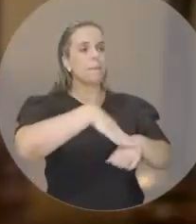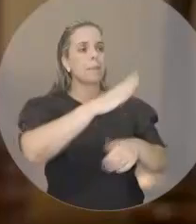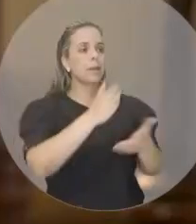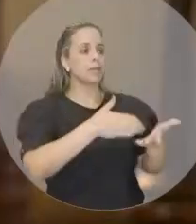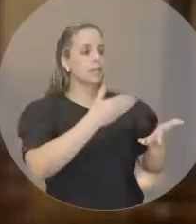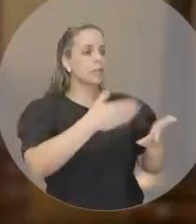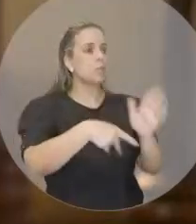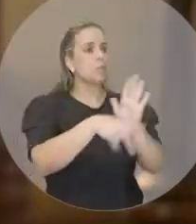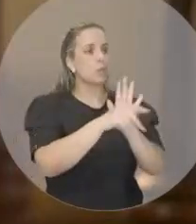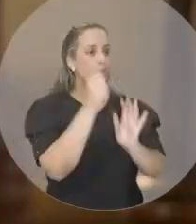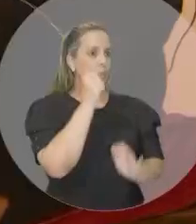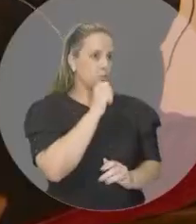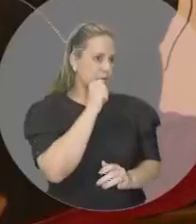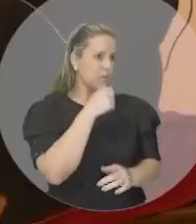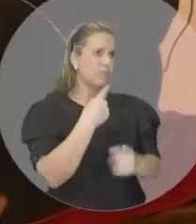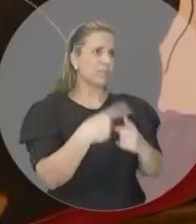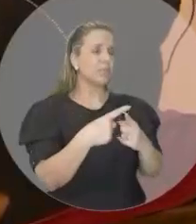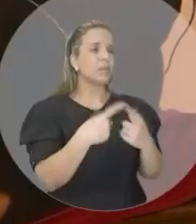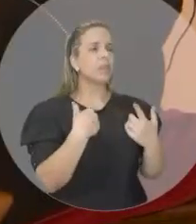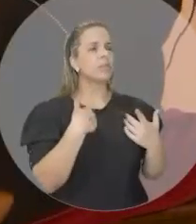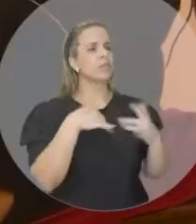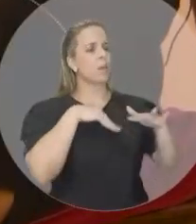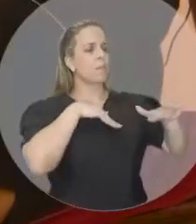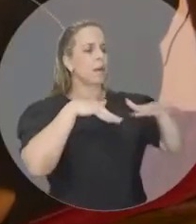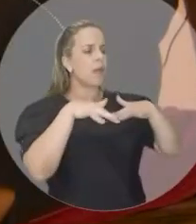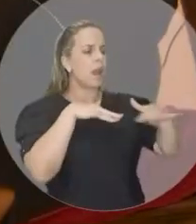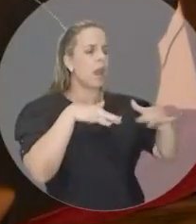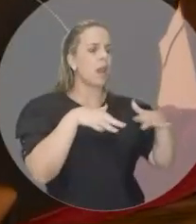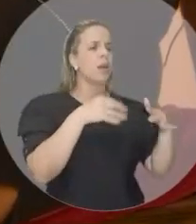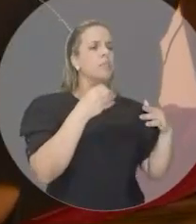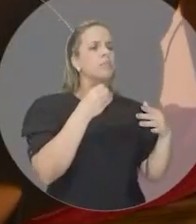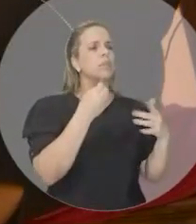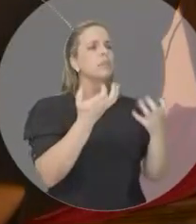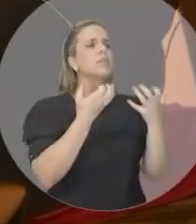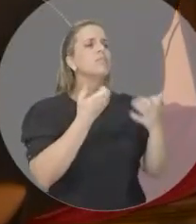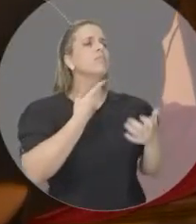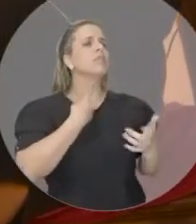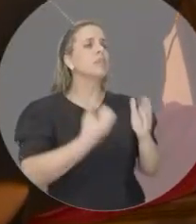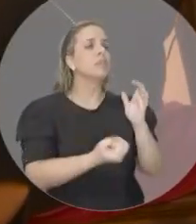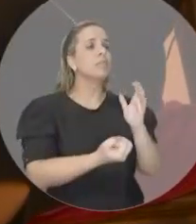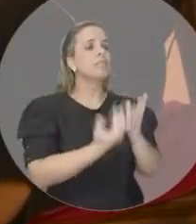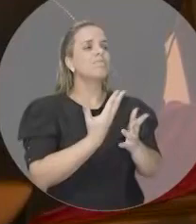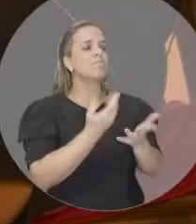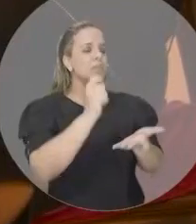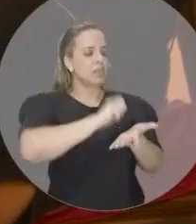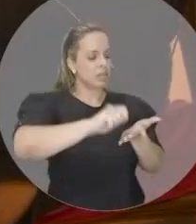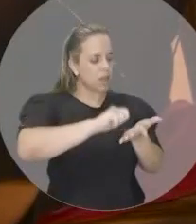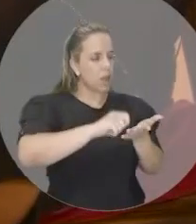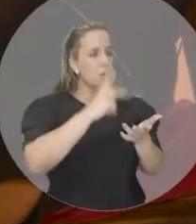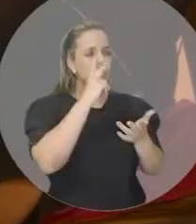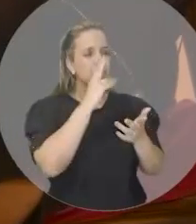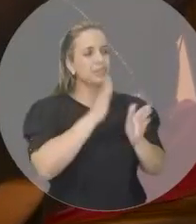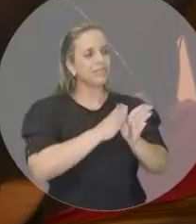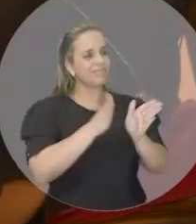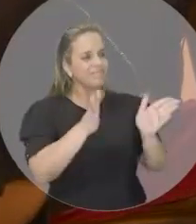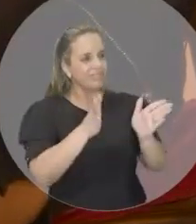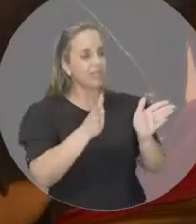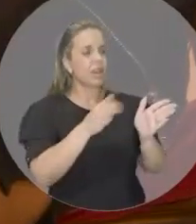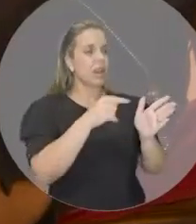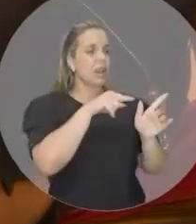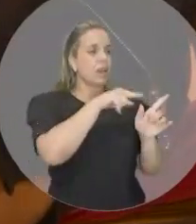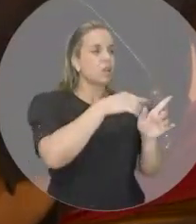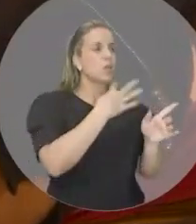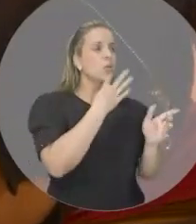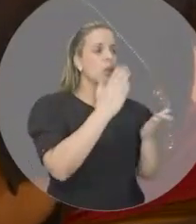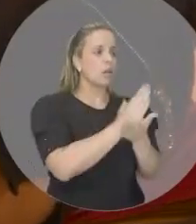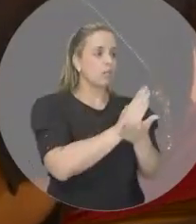mais autoras, porque eu também já estava nesse movimento de querer escrever mais, então foi uma coisa dupla, né?